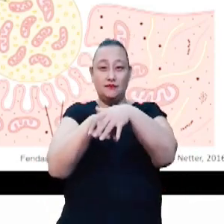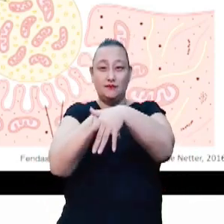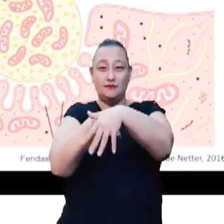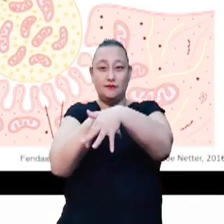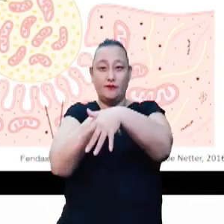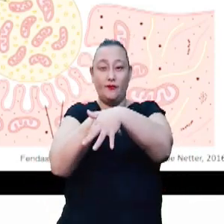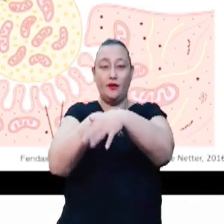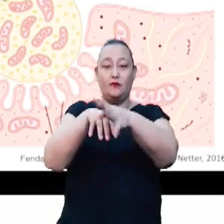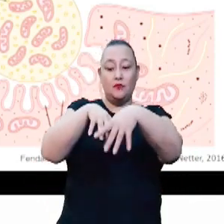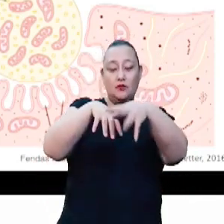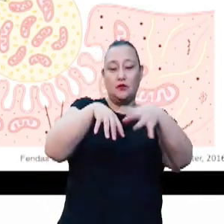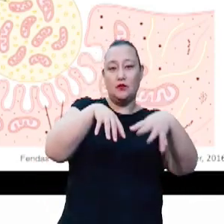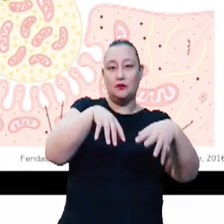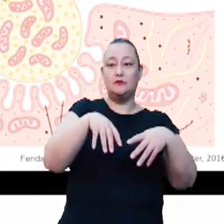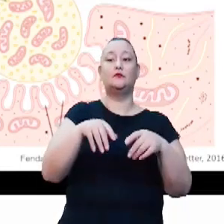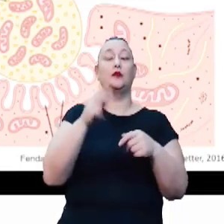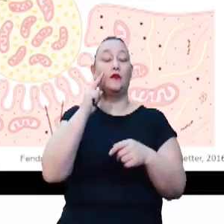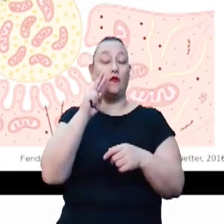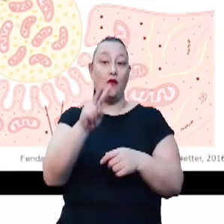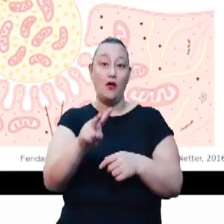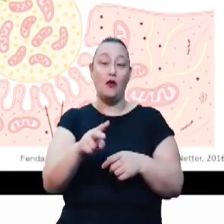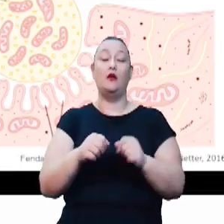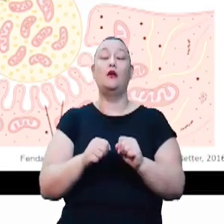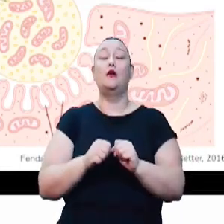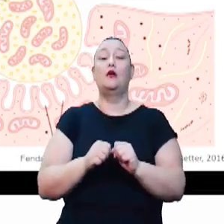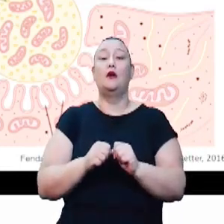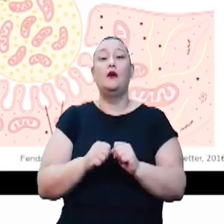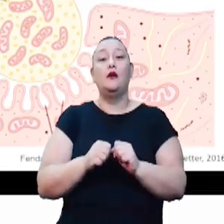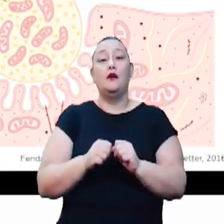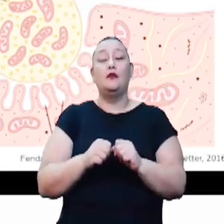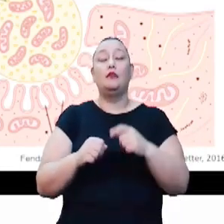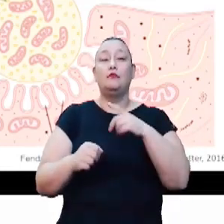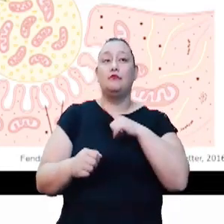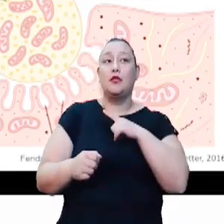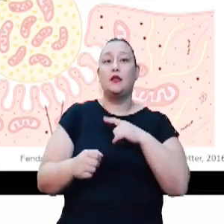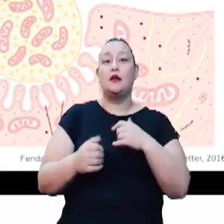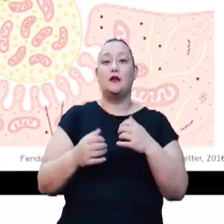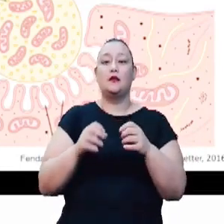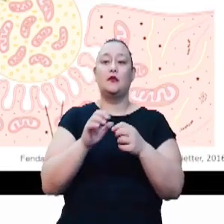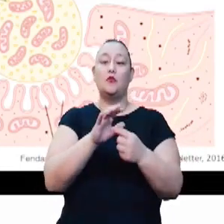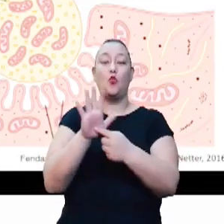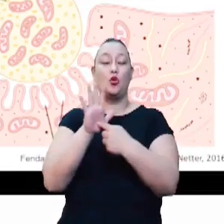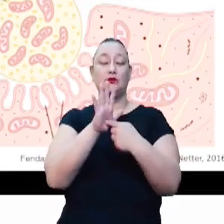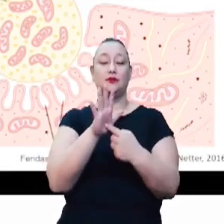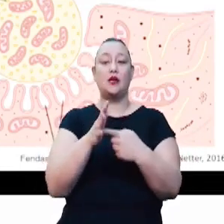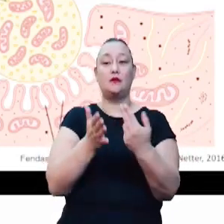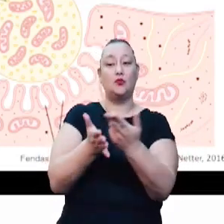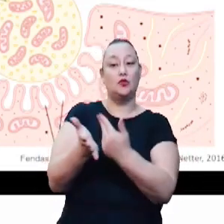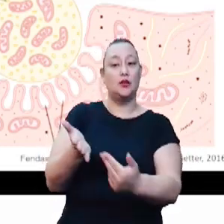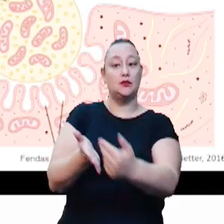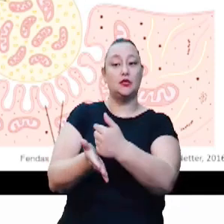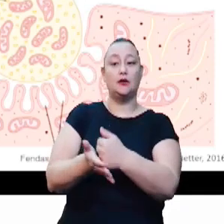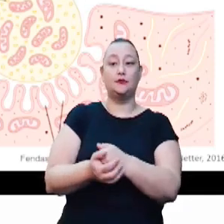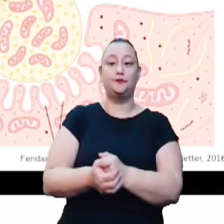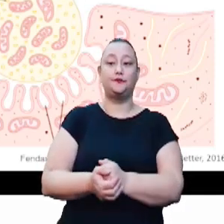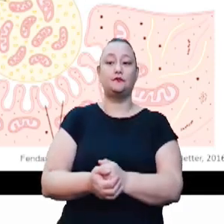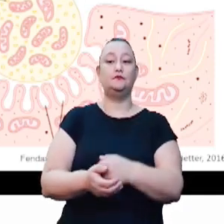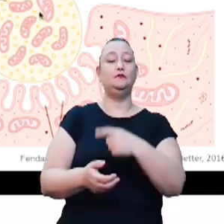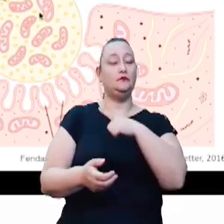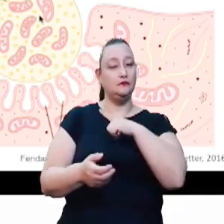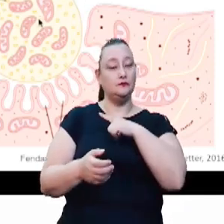que é essa região aqui do neurônio, ela está exemplificada nessa figura aqui, ó. Então aqui é o